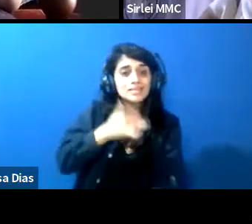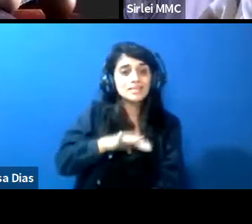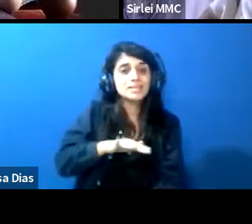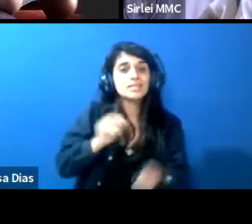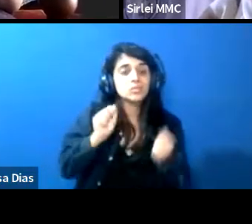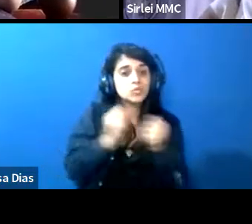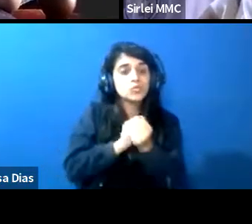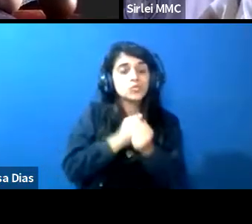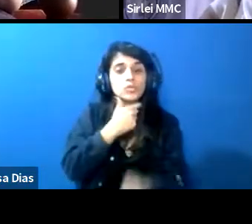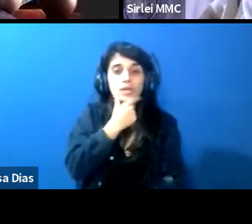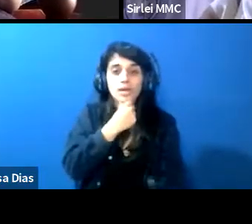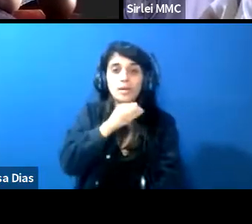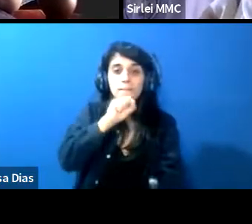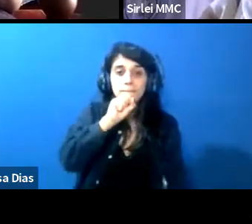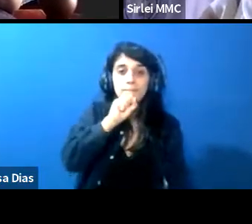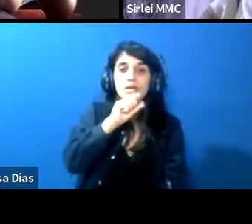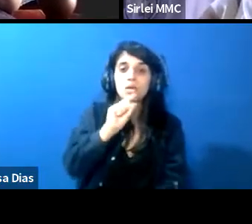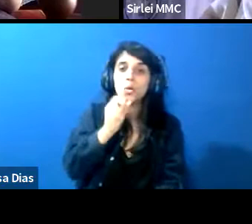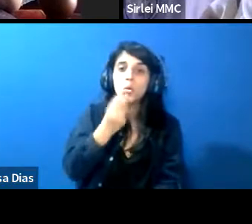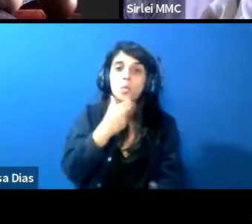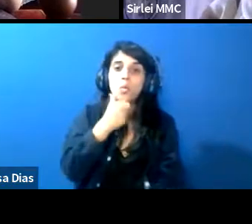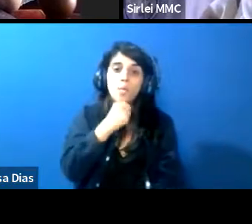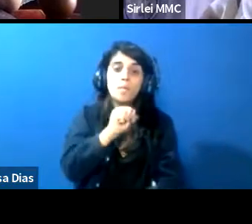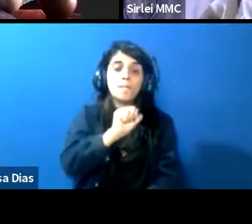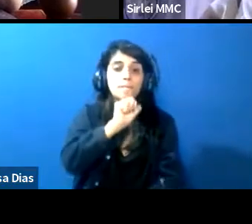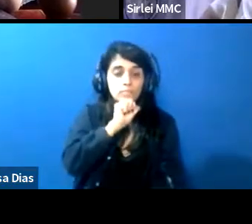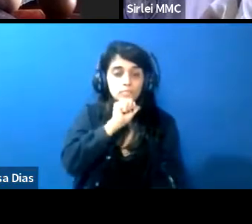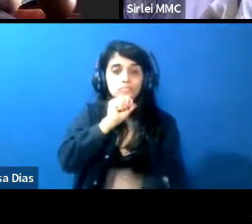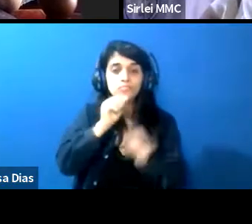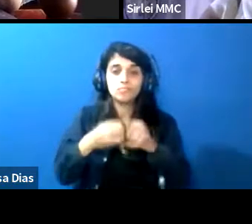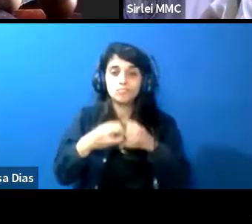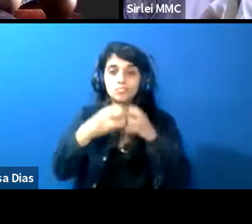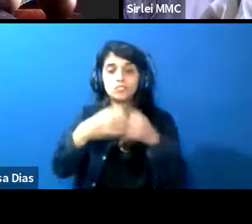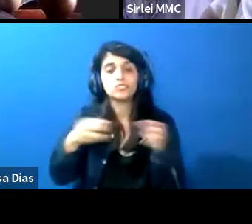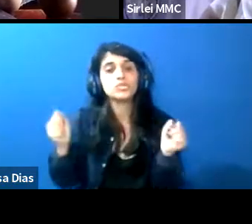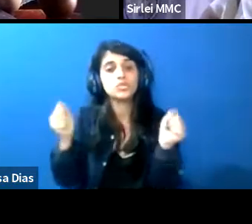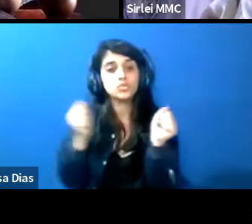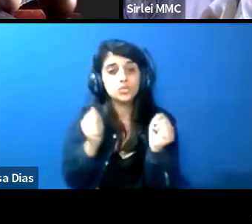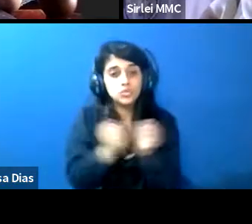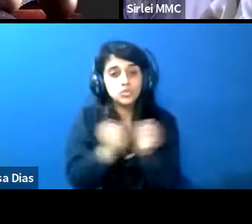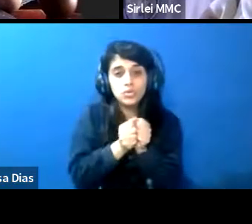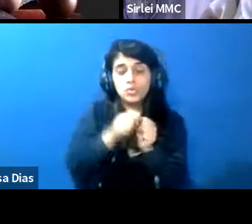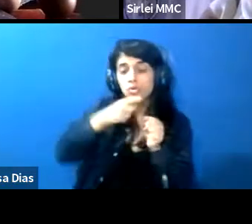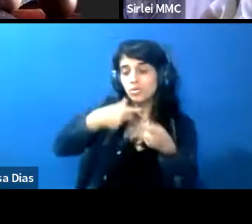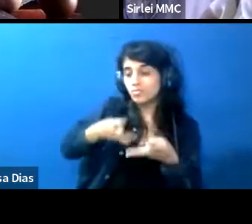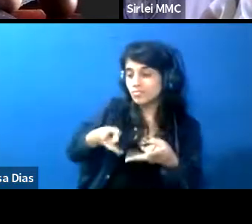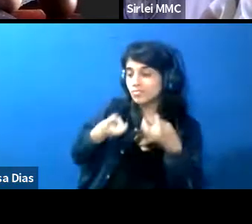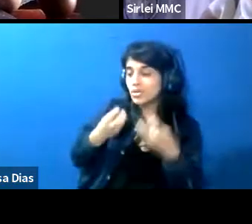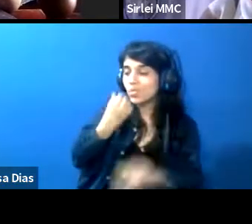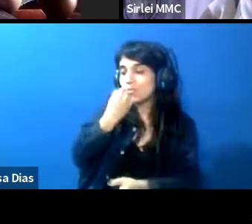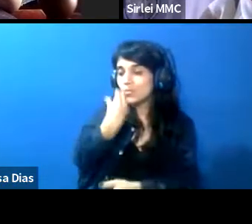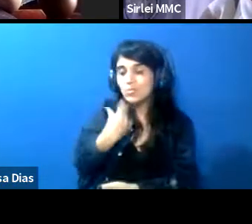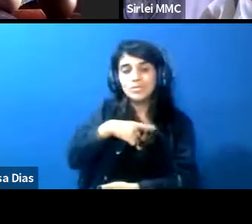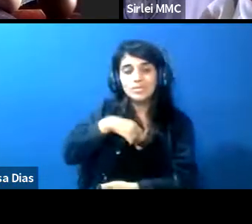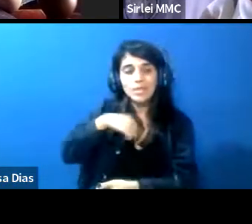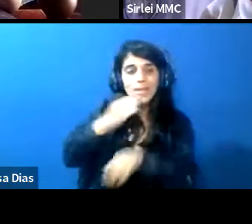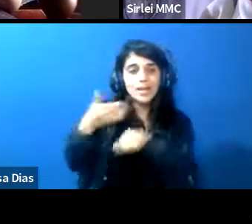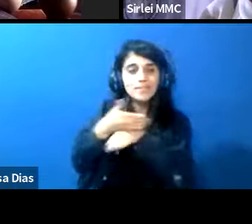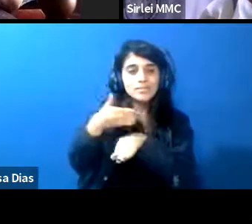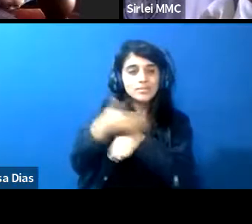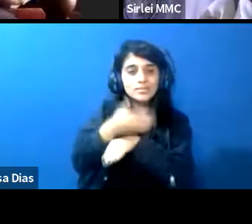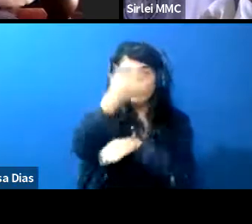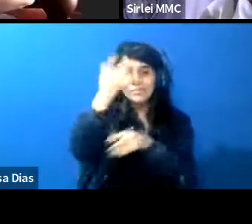começam a transitar ali junto, que para a gente é um presente, né? É uma coisa muito gratificante. E eu aproveito para